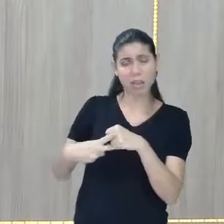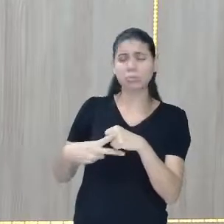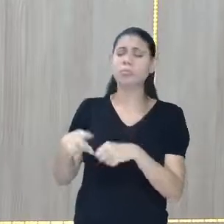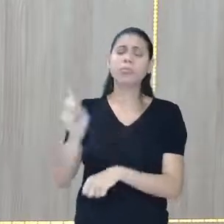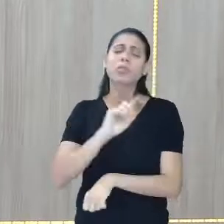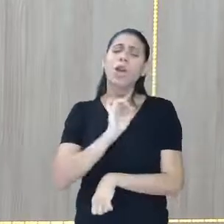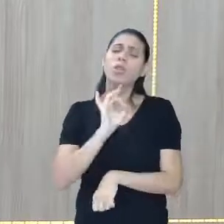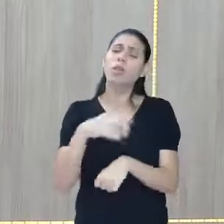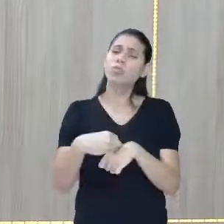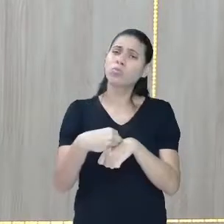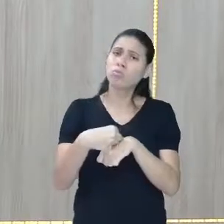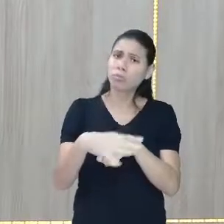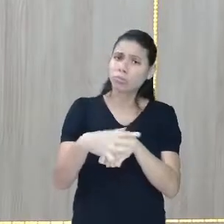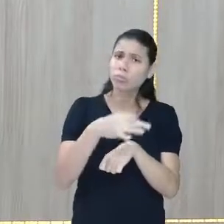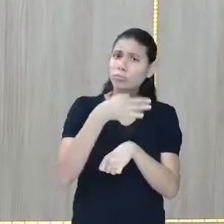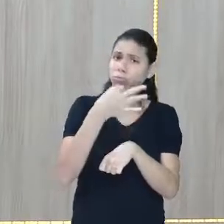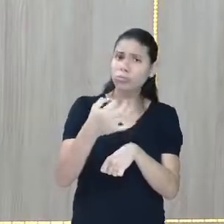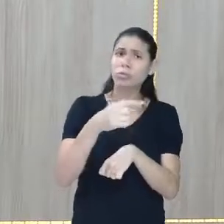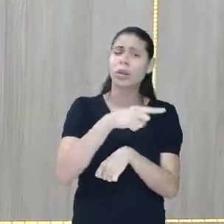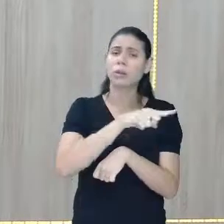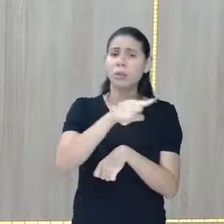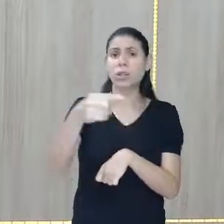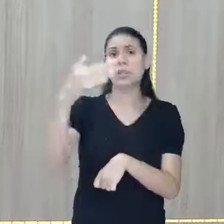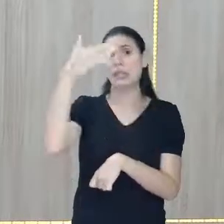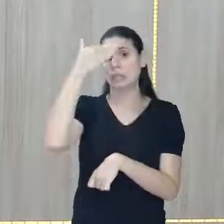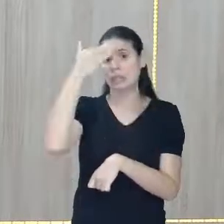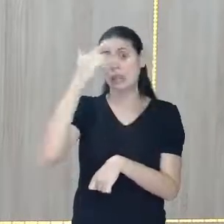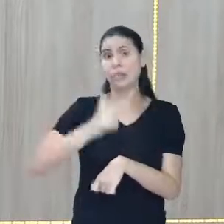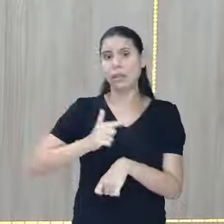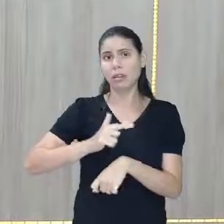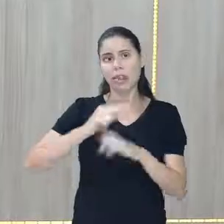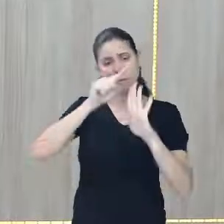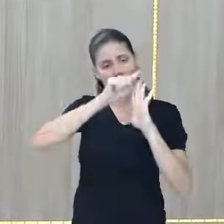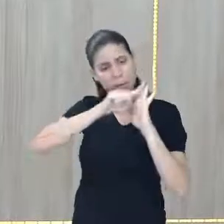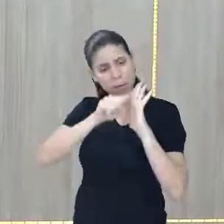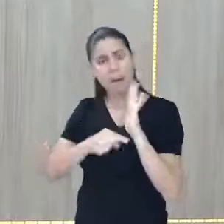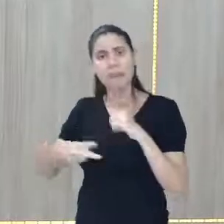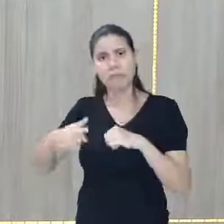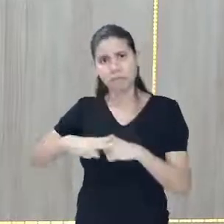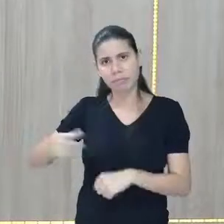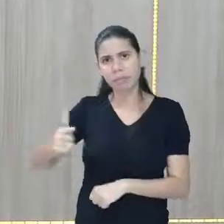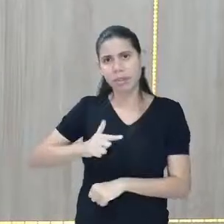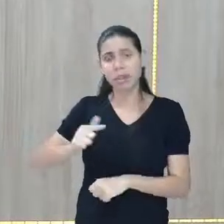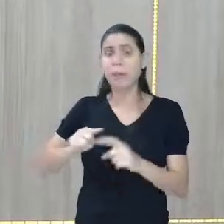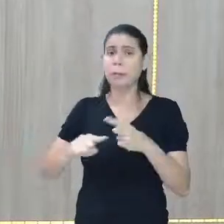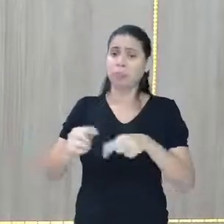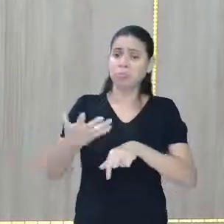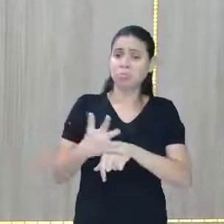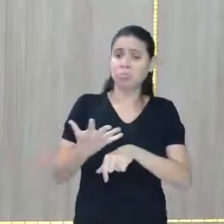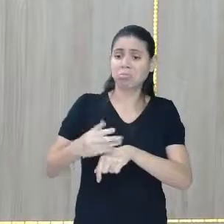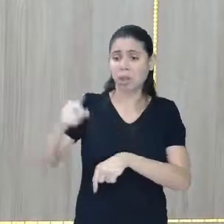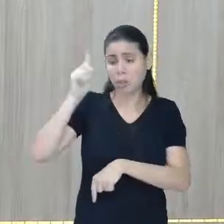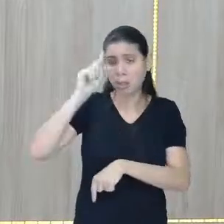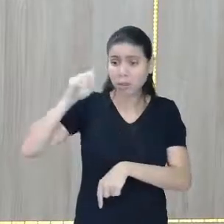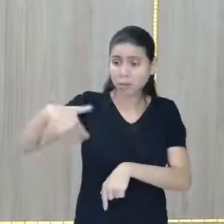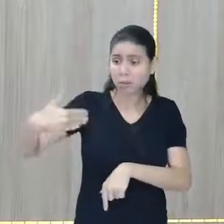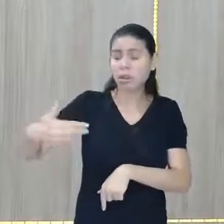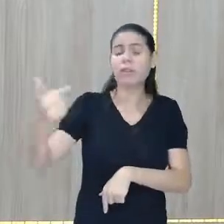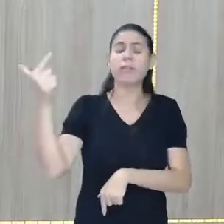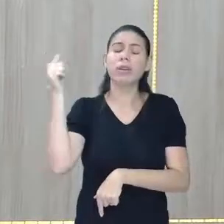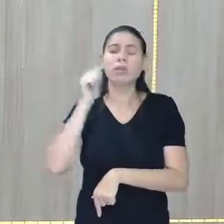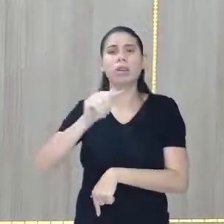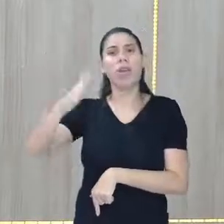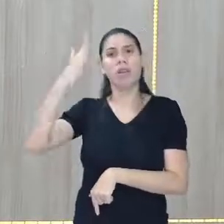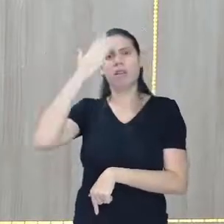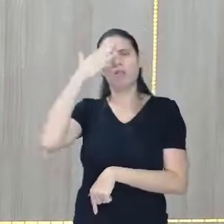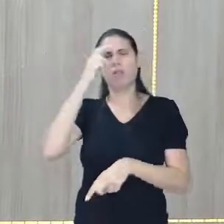uma sugestão, como você vivenciar, saber que existem esses verbos, tá? Isso você vai aprender na prática, usando, observando,